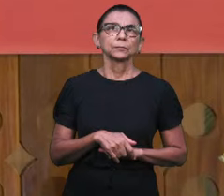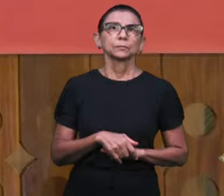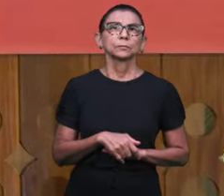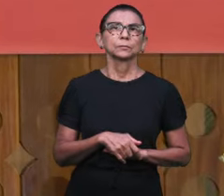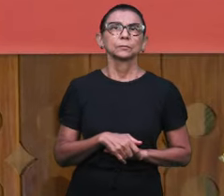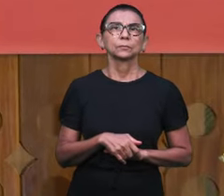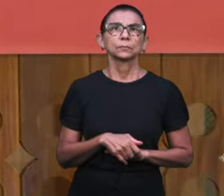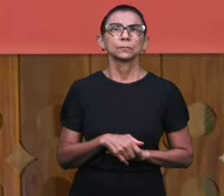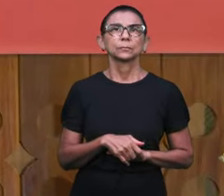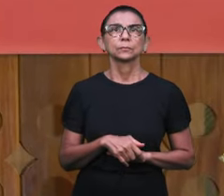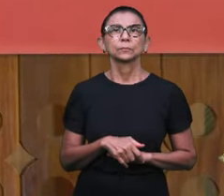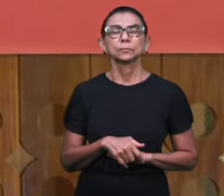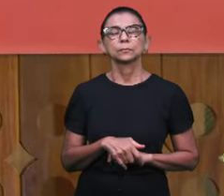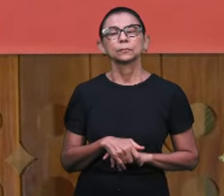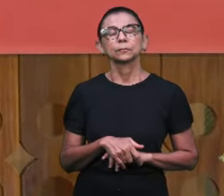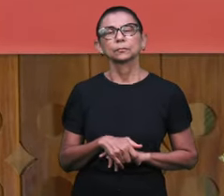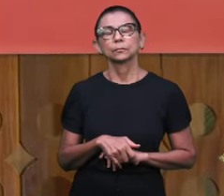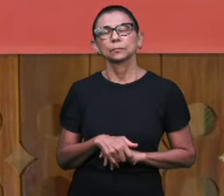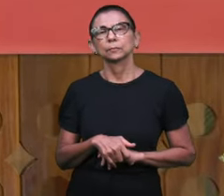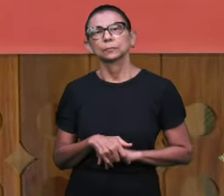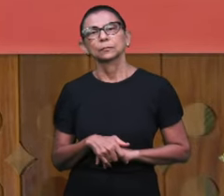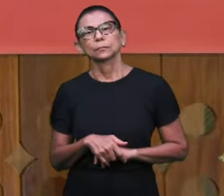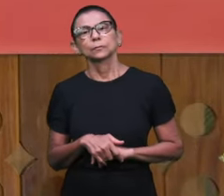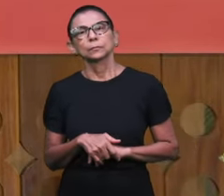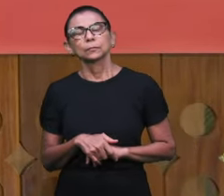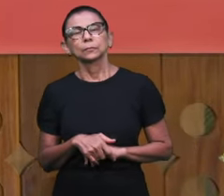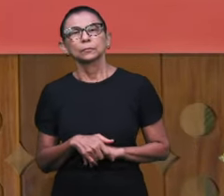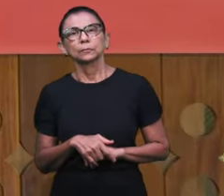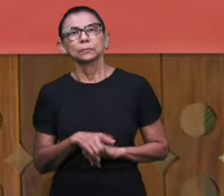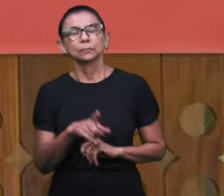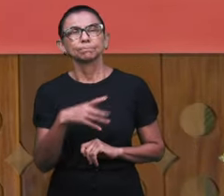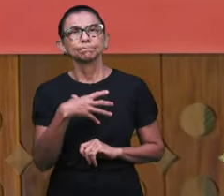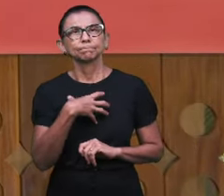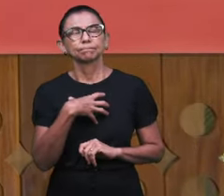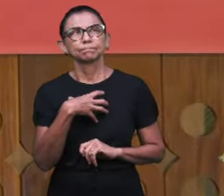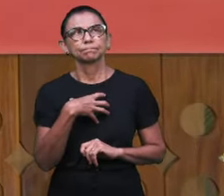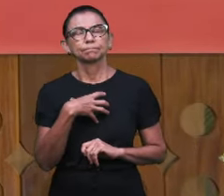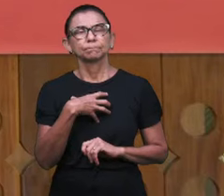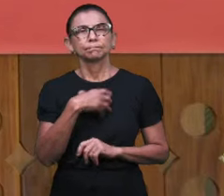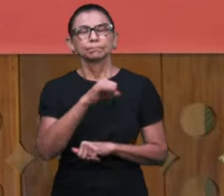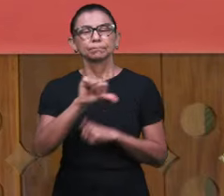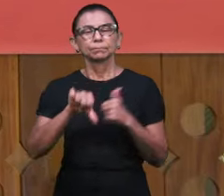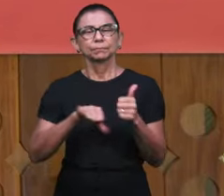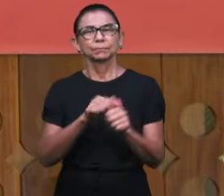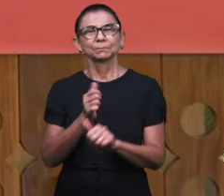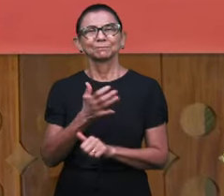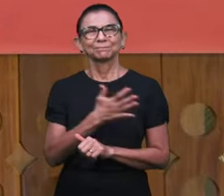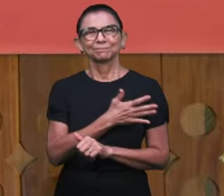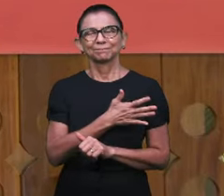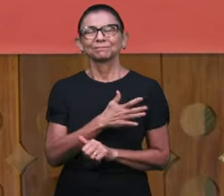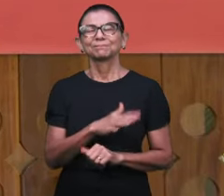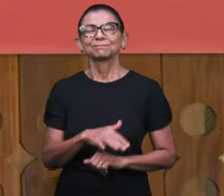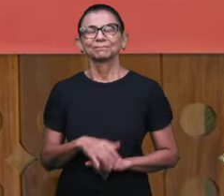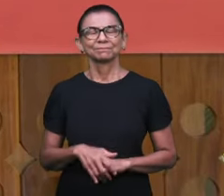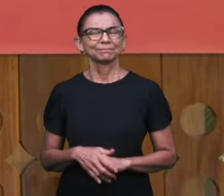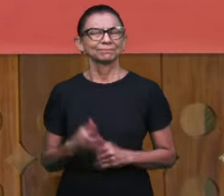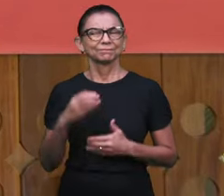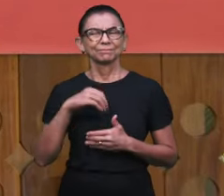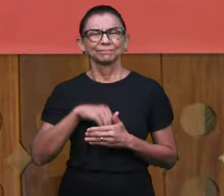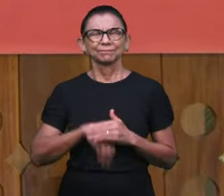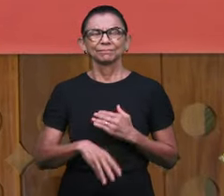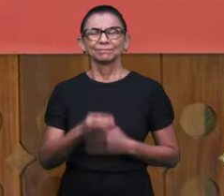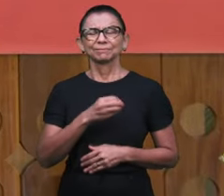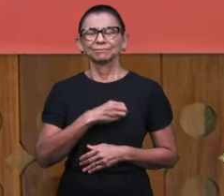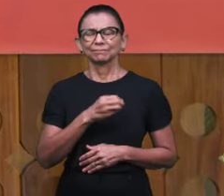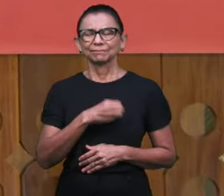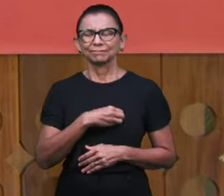Quando o homem sente isso na vida dele, é o novo nascimento. Tirou, limpou. Depois, sabe o